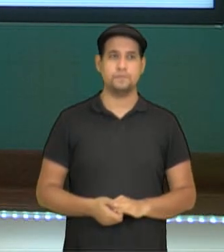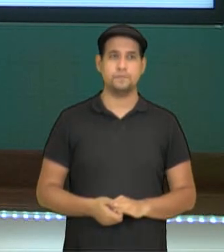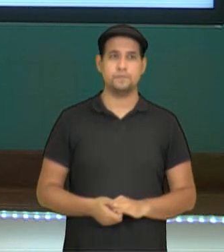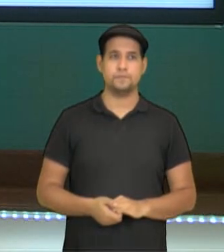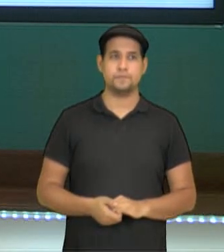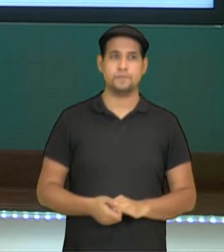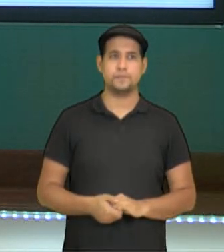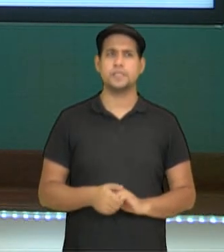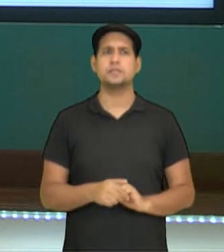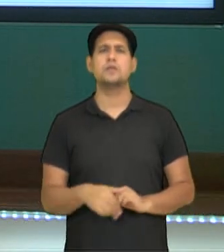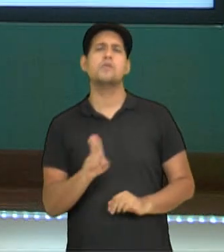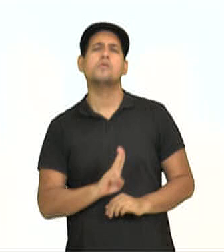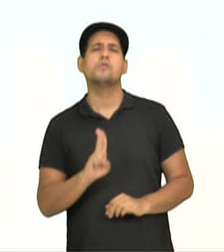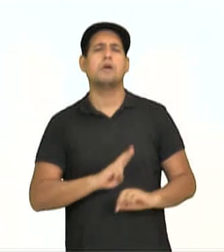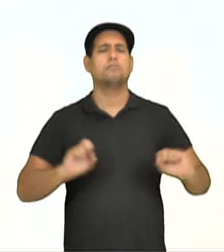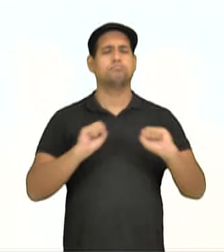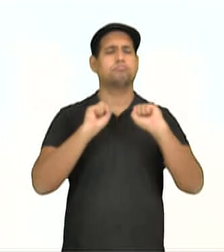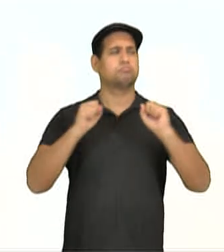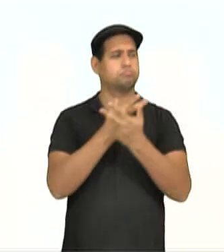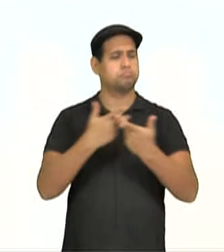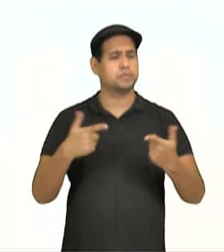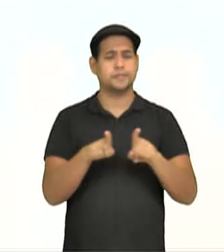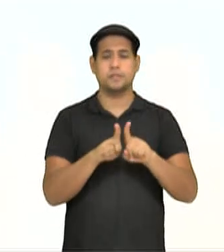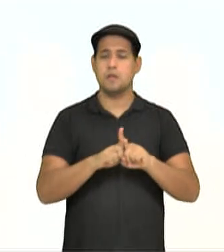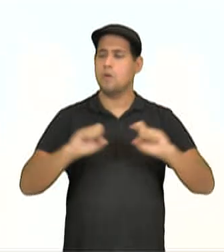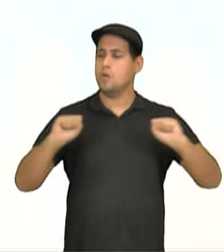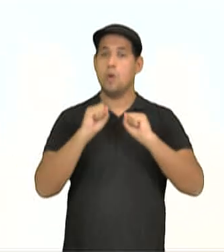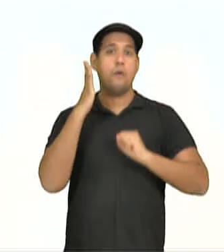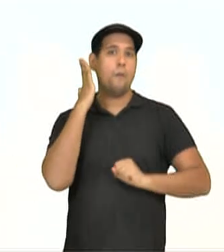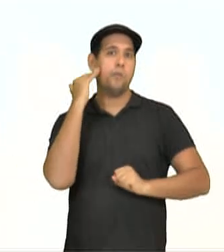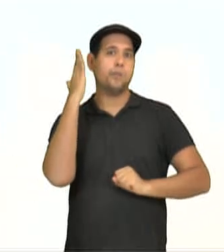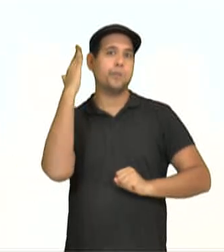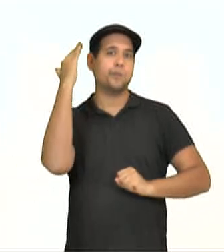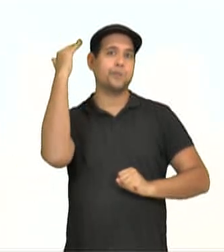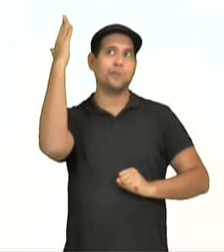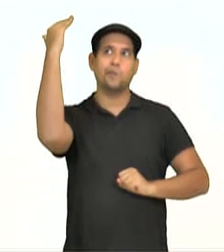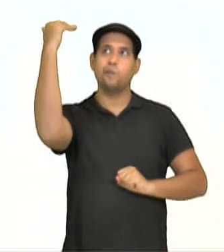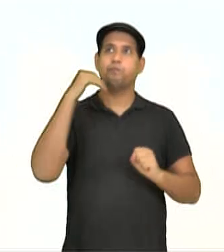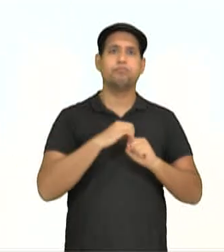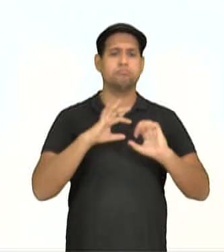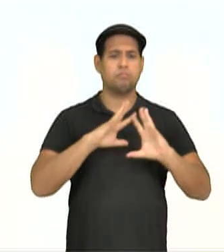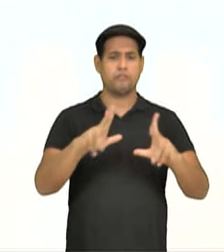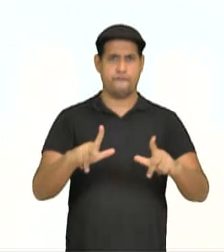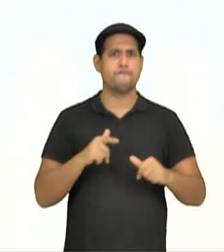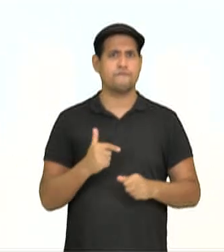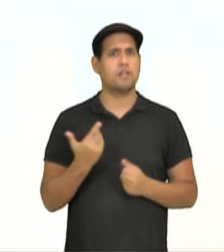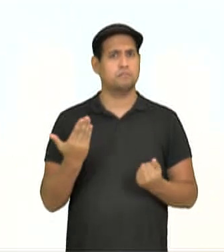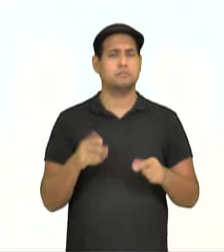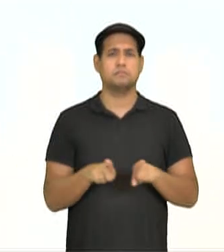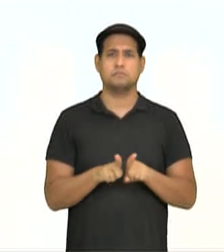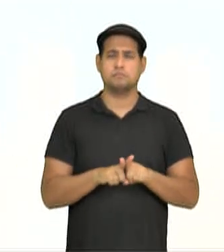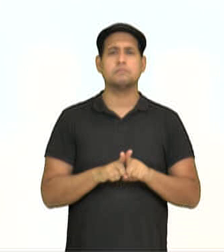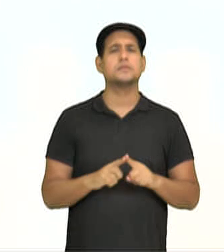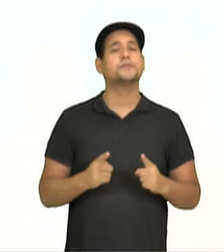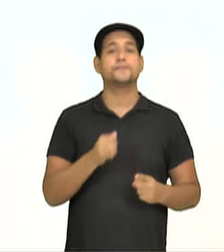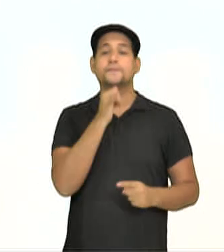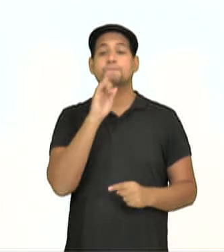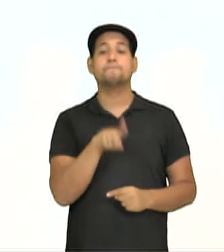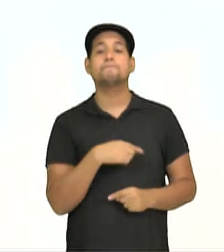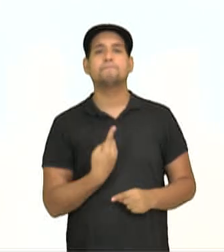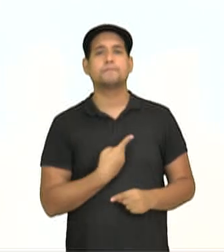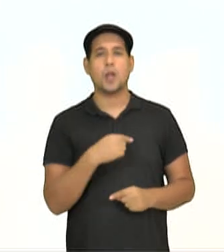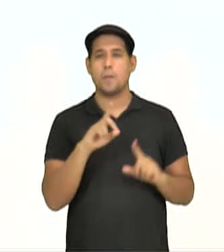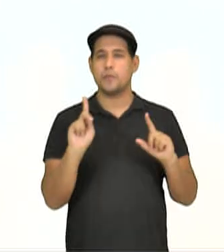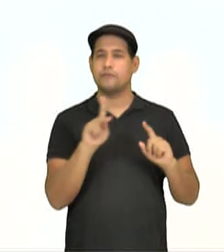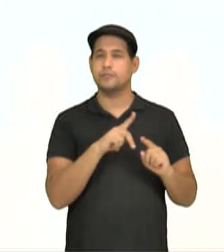Consumismo no esporte. Então, à medida que o esporte se popularizou, o que é se popularizar? Então, ele ficou conhecido. Né? Quando a professora